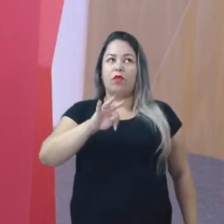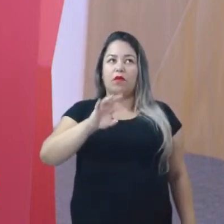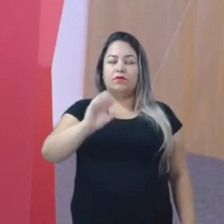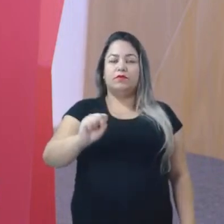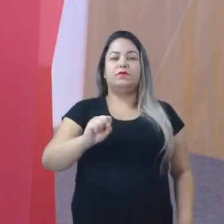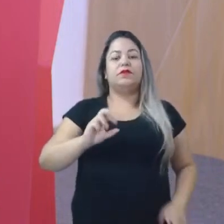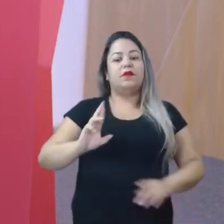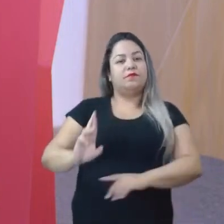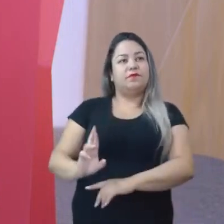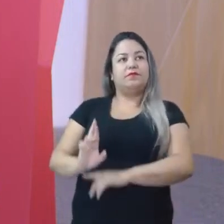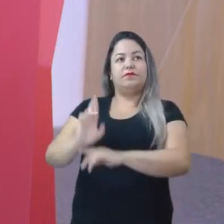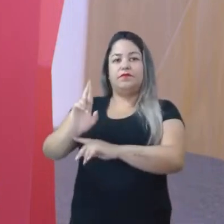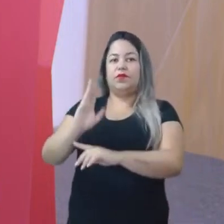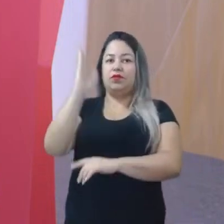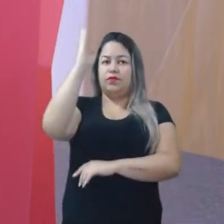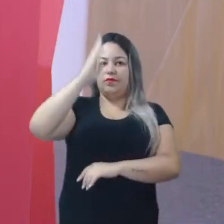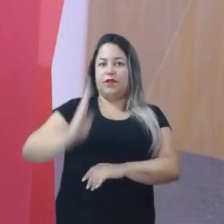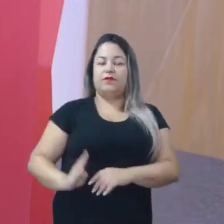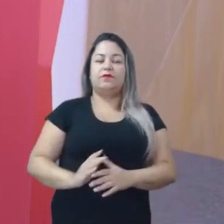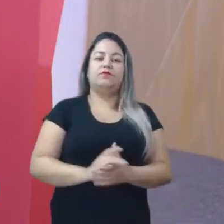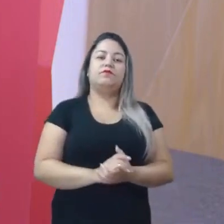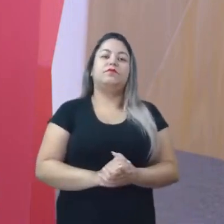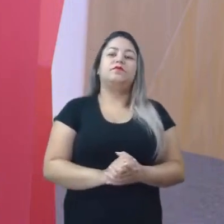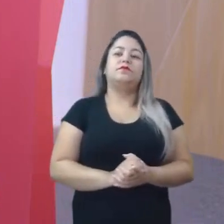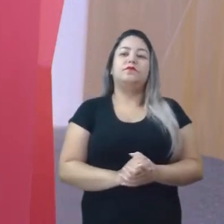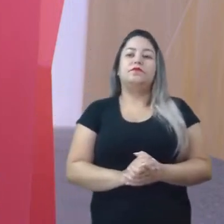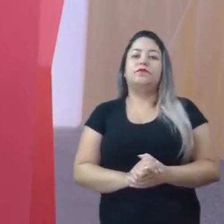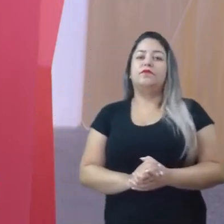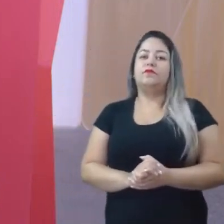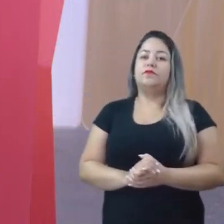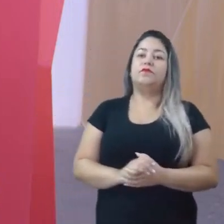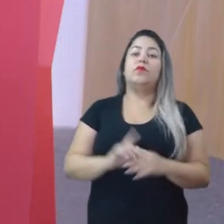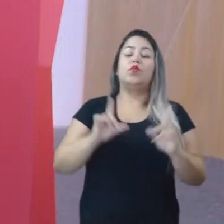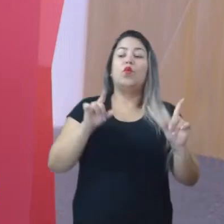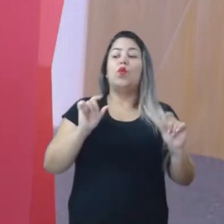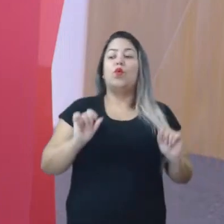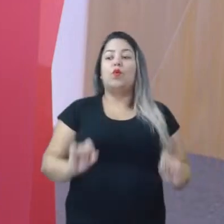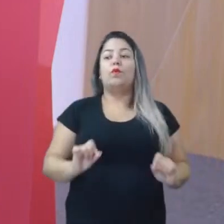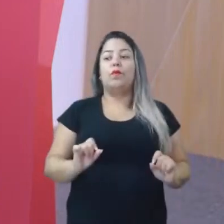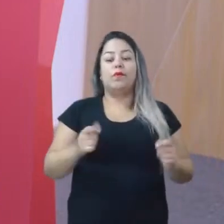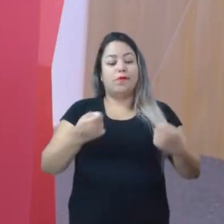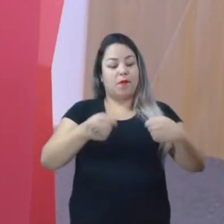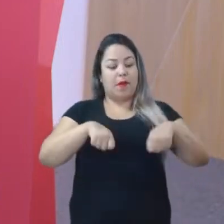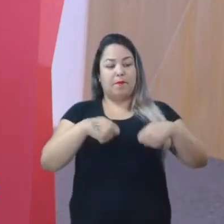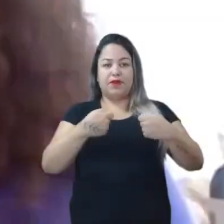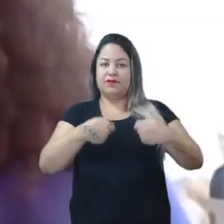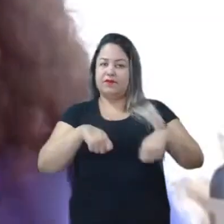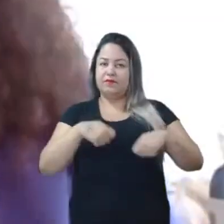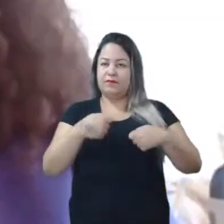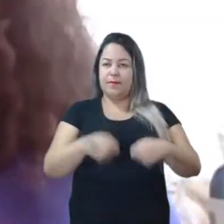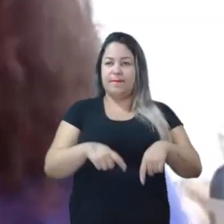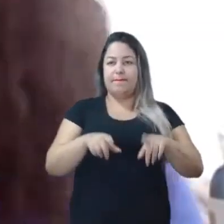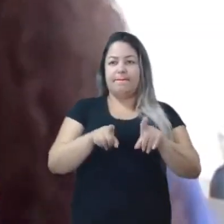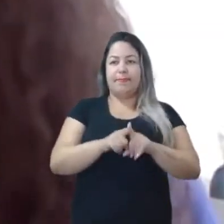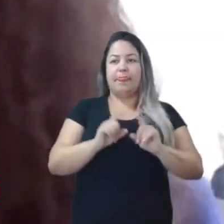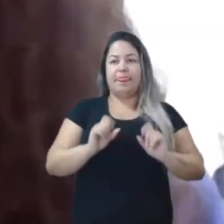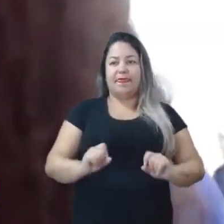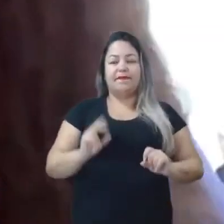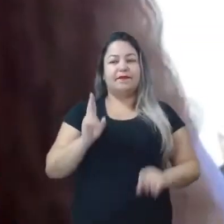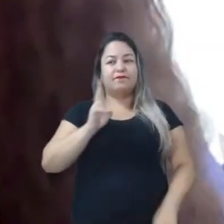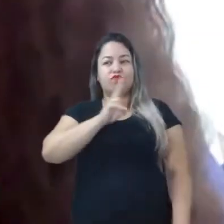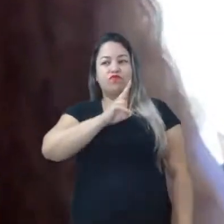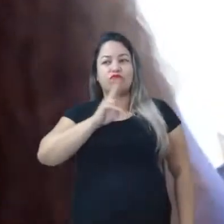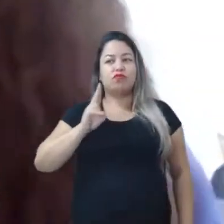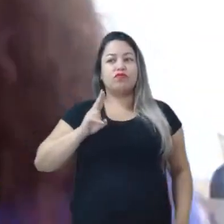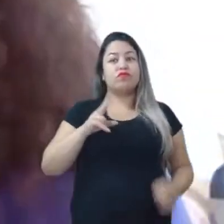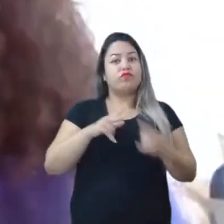da representatividade no Brasil? Bom, primeiro que é uma necessidade, né? Isso é uma questão urgente de